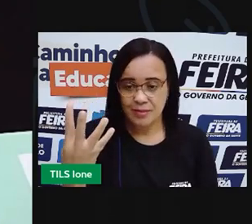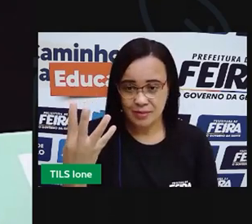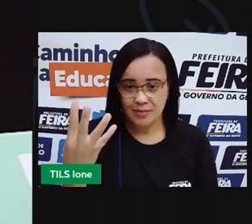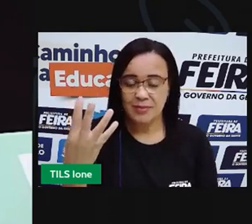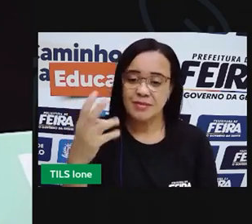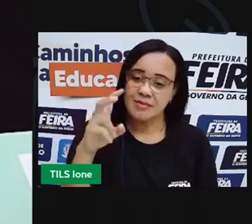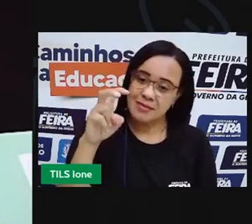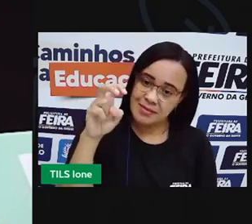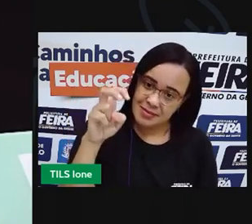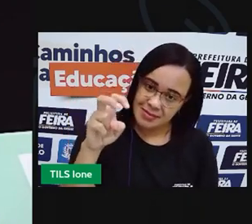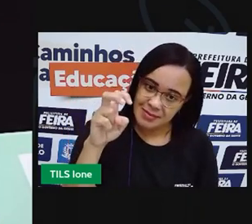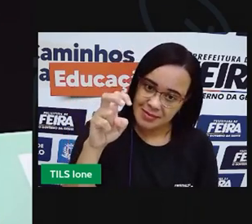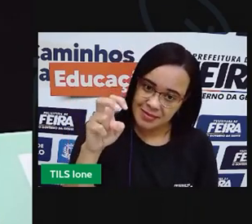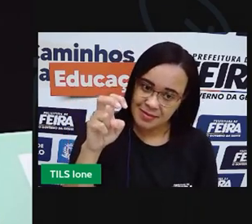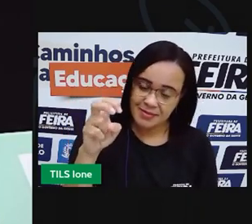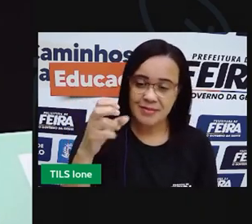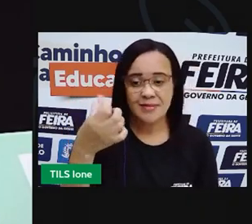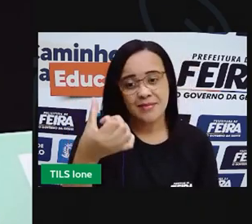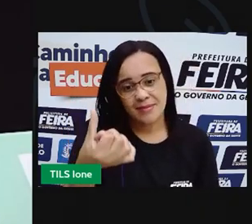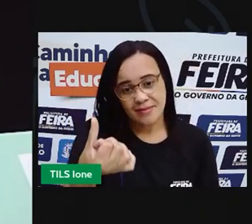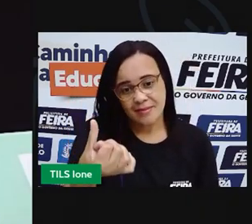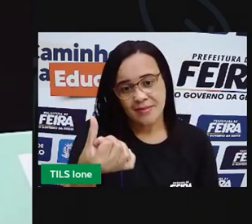quatro, cinco,